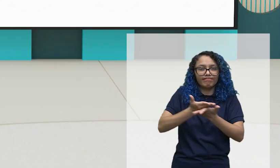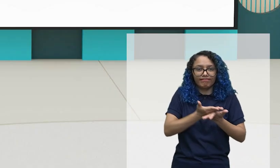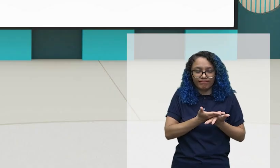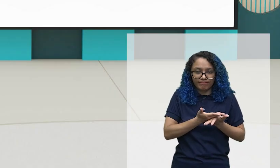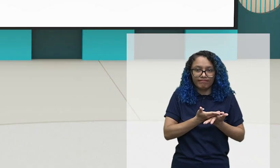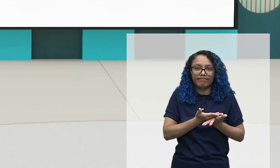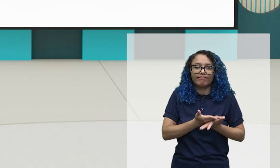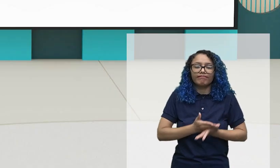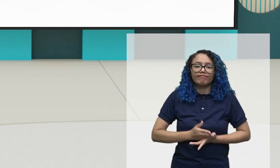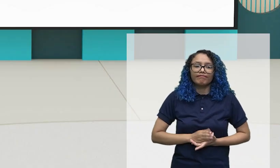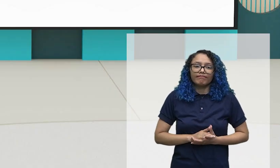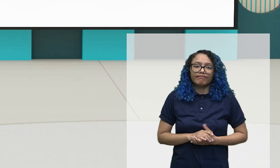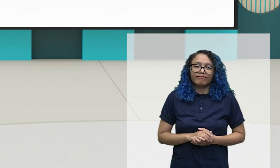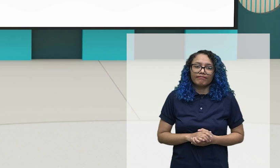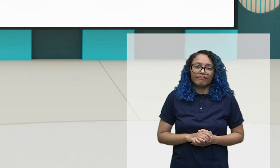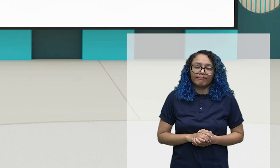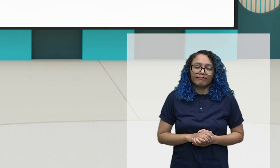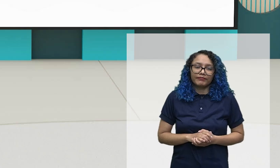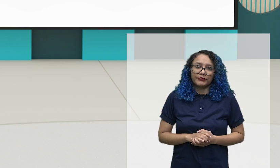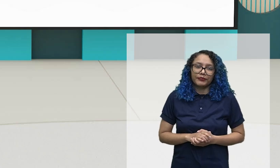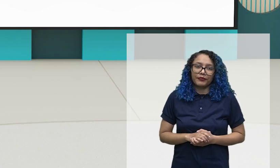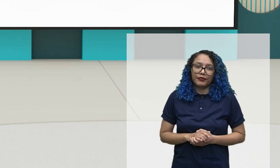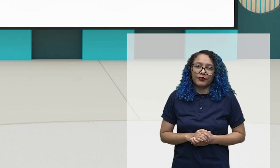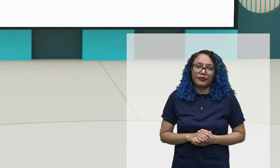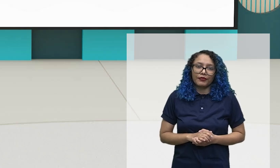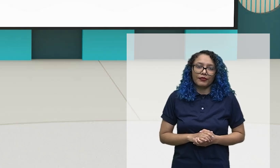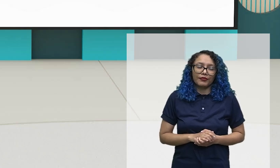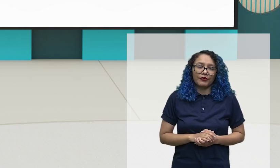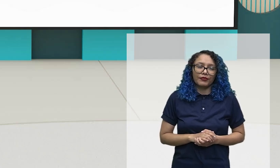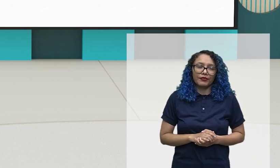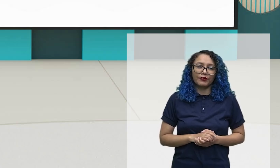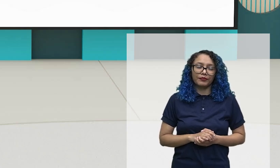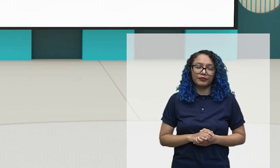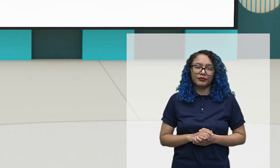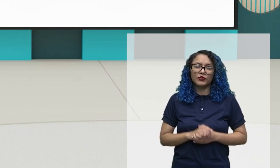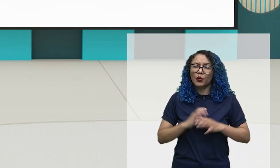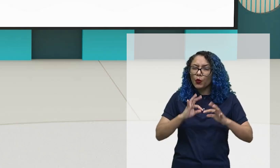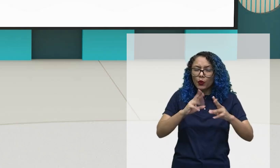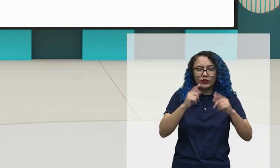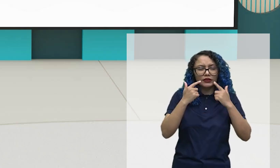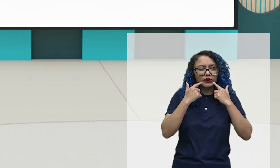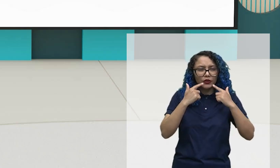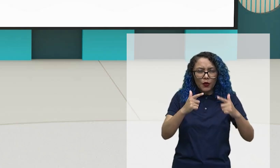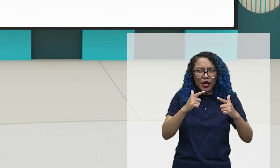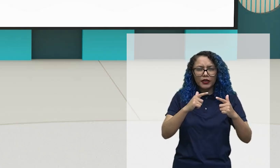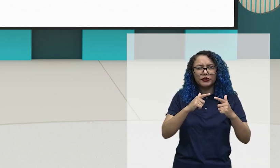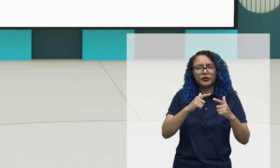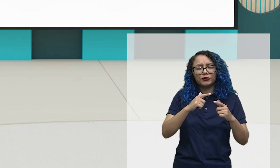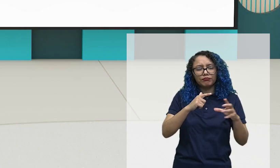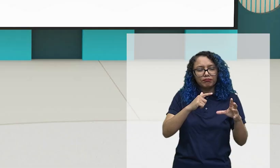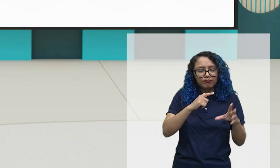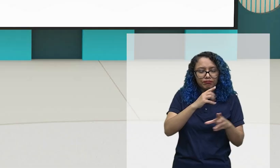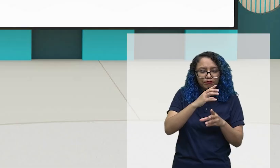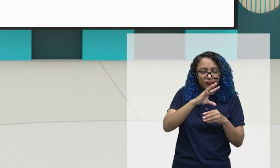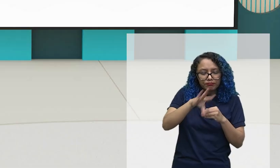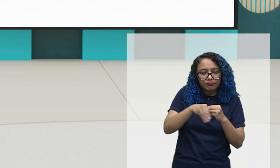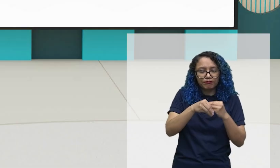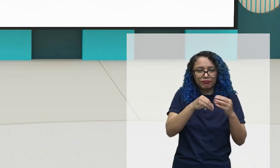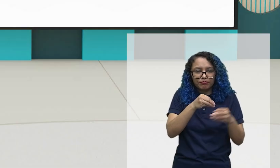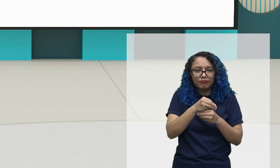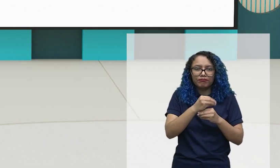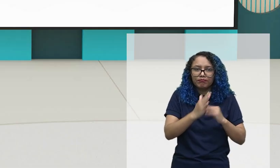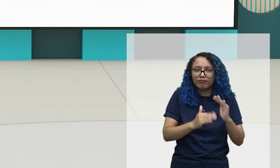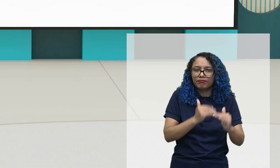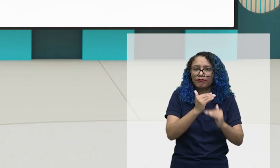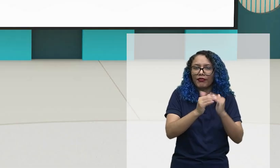um estudo. E algo, como estamos falando aqui, que junta todas essas linguagens artísticas e traz para a gente esse olhar